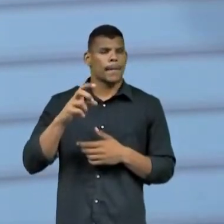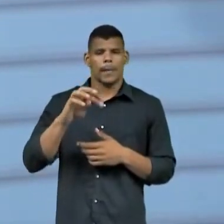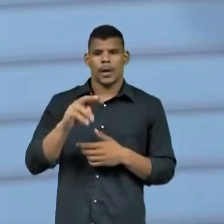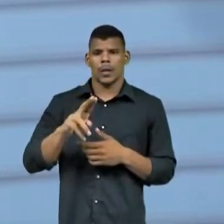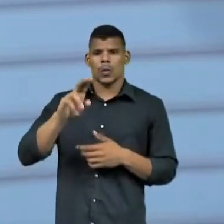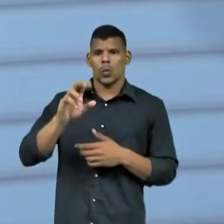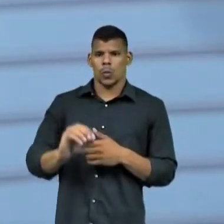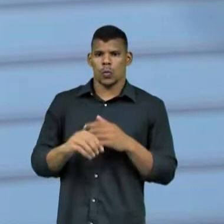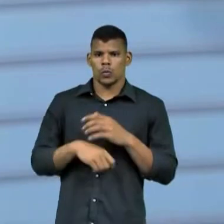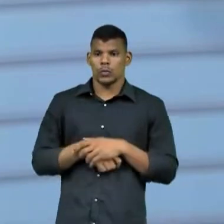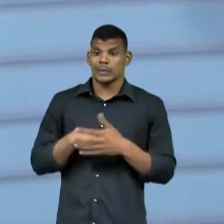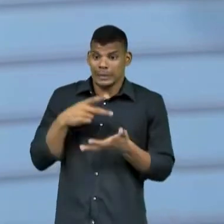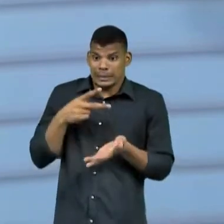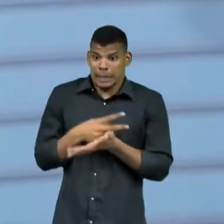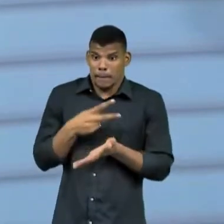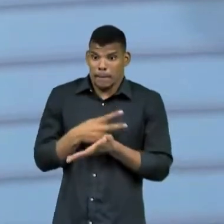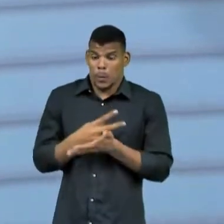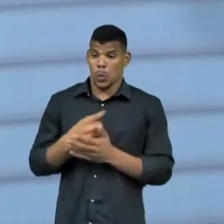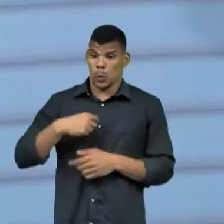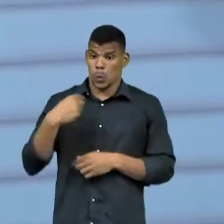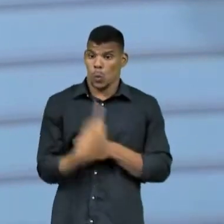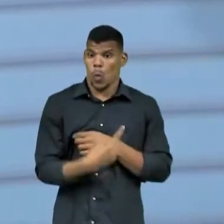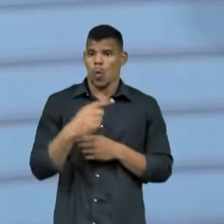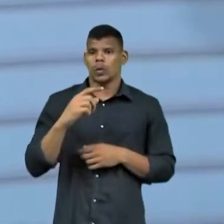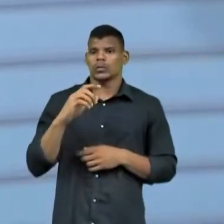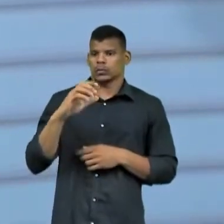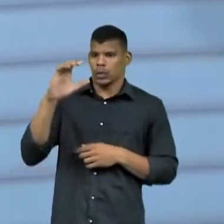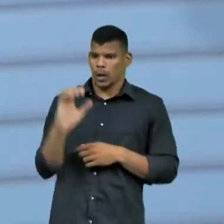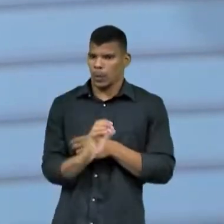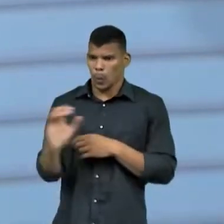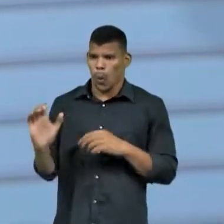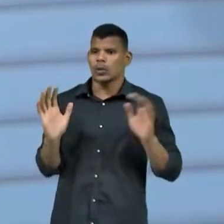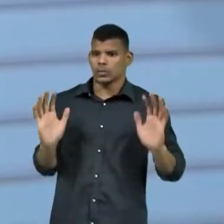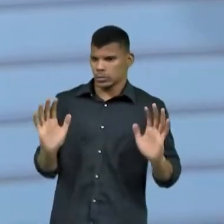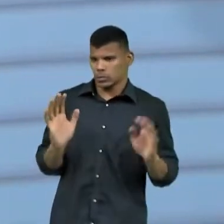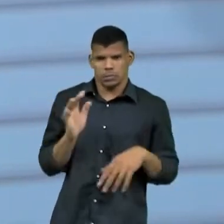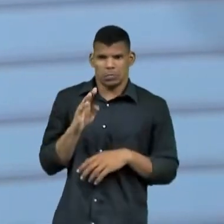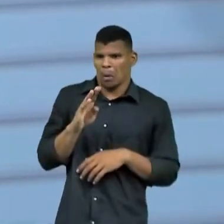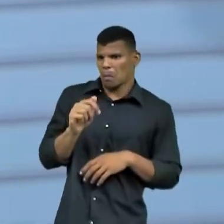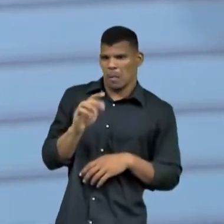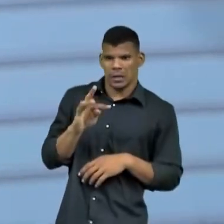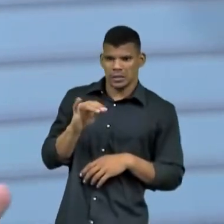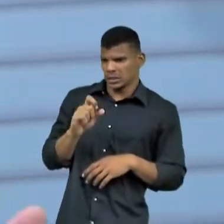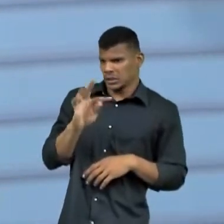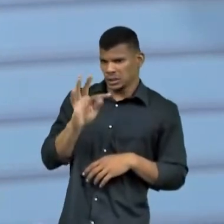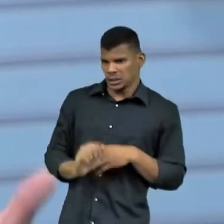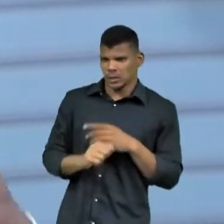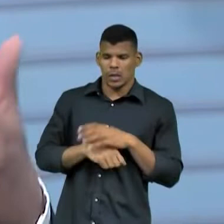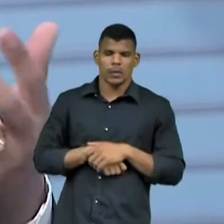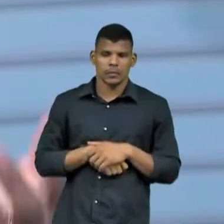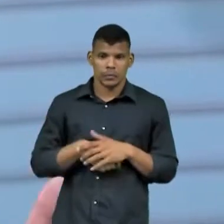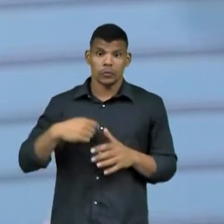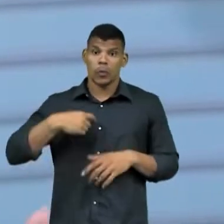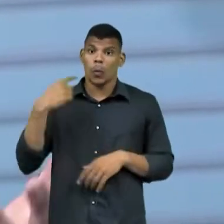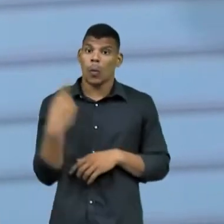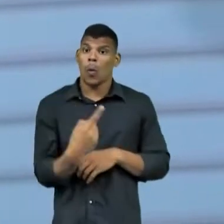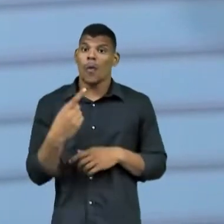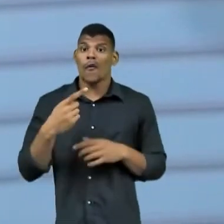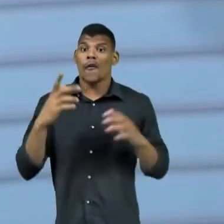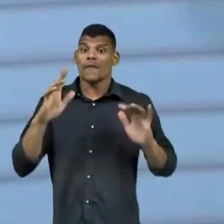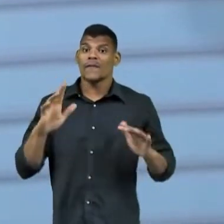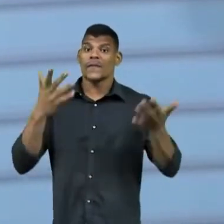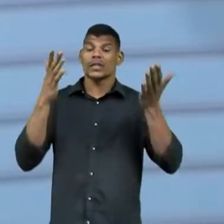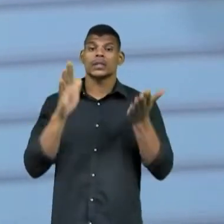ser celebrada sempre então nós cristãos tanto a Igreja Católica como a Igreja Batista e as outras igrejas nós celebramos a Páscoa porque é uma uma festa